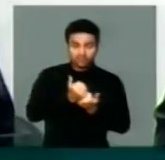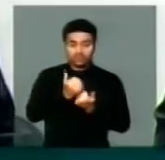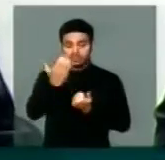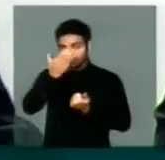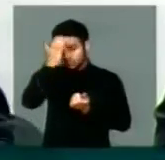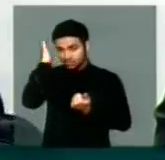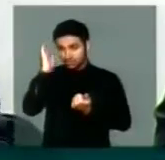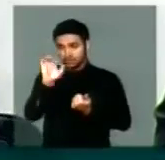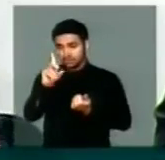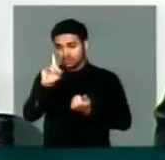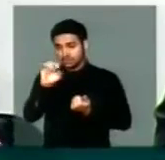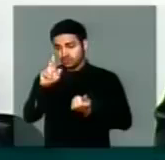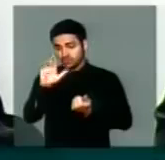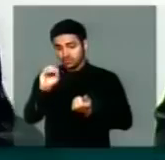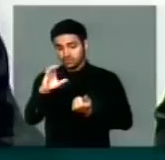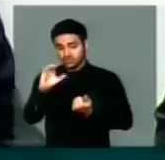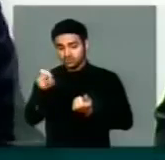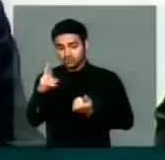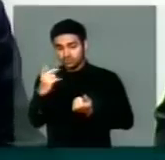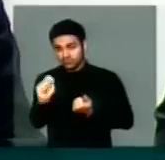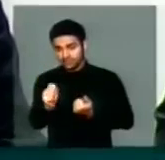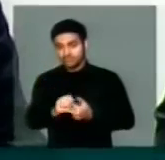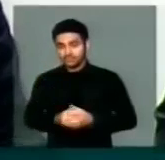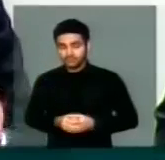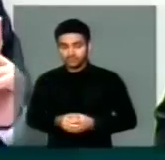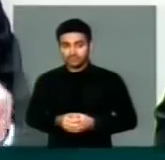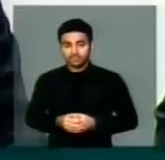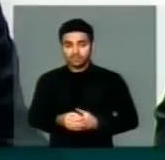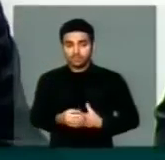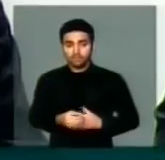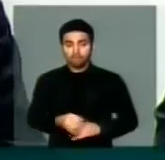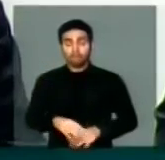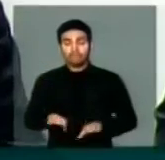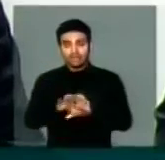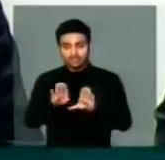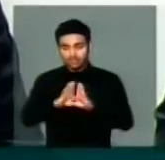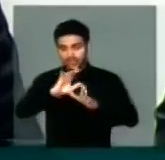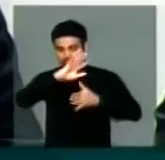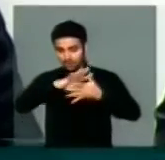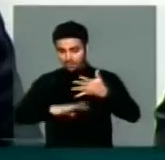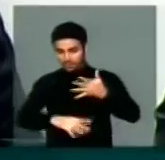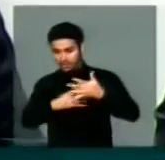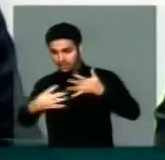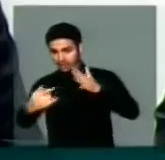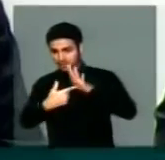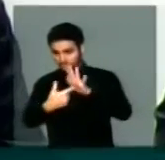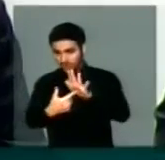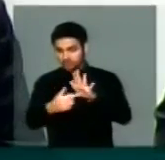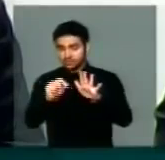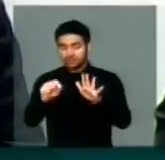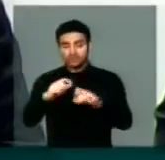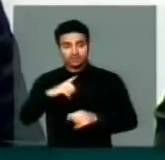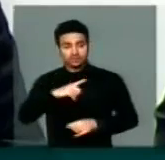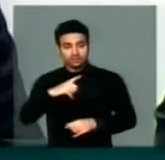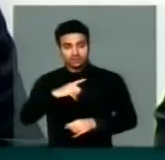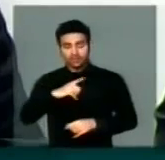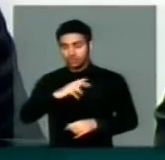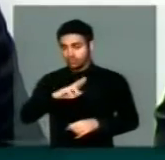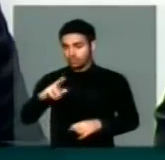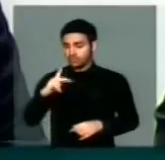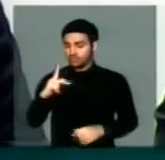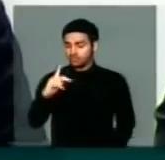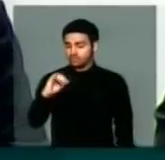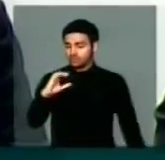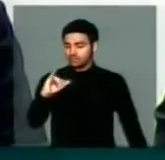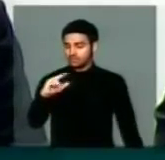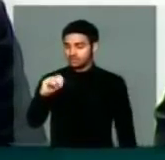dizer, é o indício da abertura de inquérito. Não bastasse, em planilha apresentada aqui ao Queiroz Galvão, aparece o nome Pisciani,